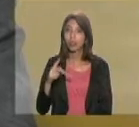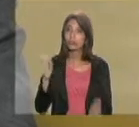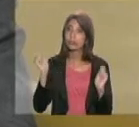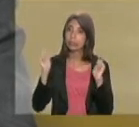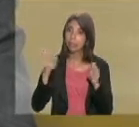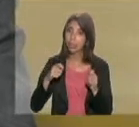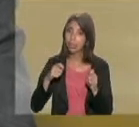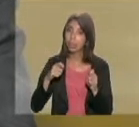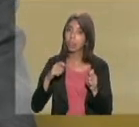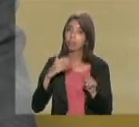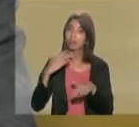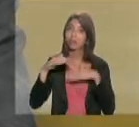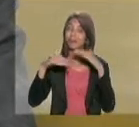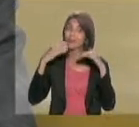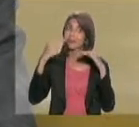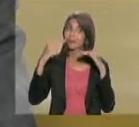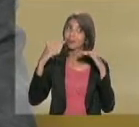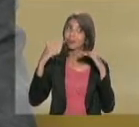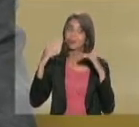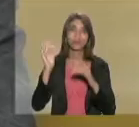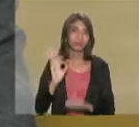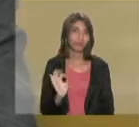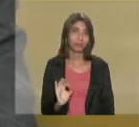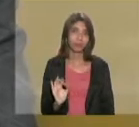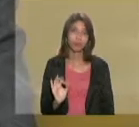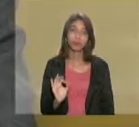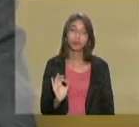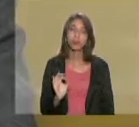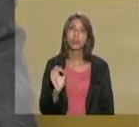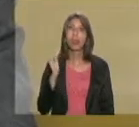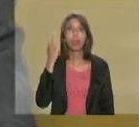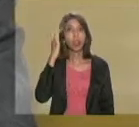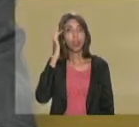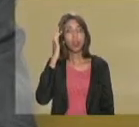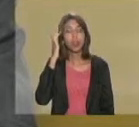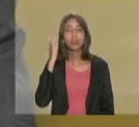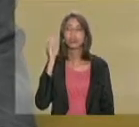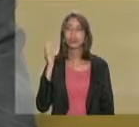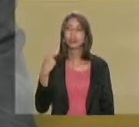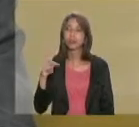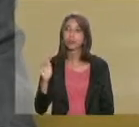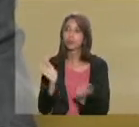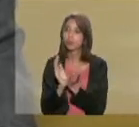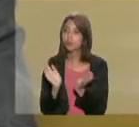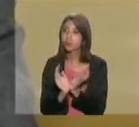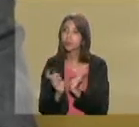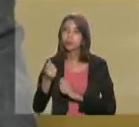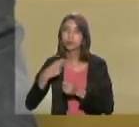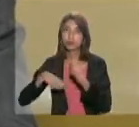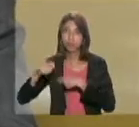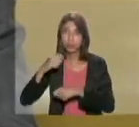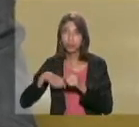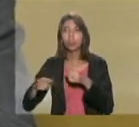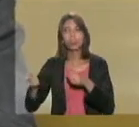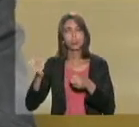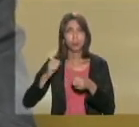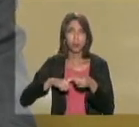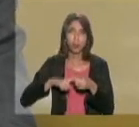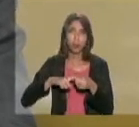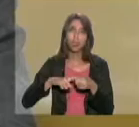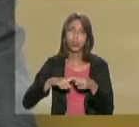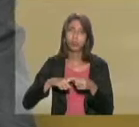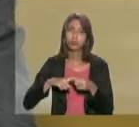de sucesso é quase nenhuma. Eu acho que a concessionária vai devolver